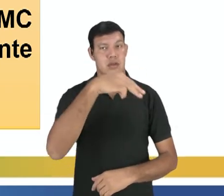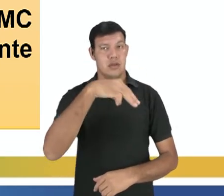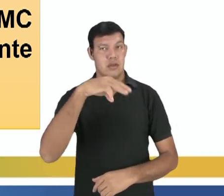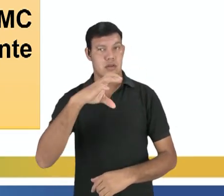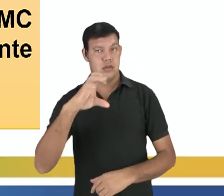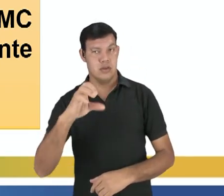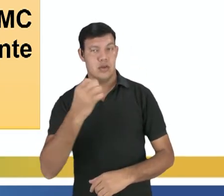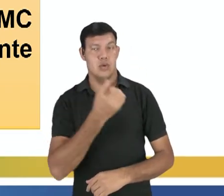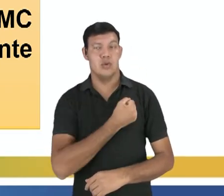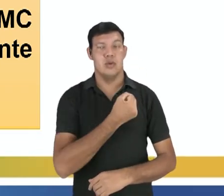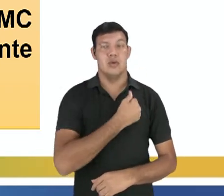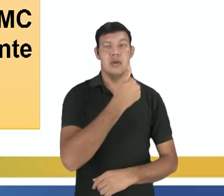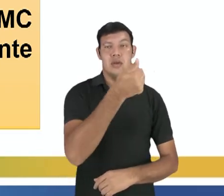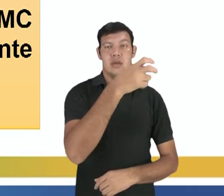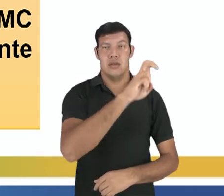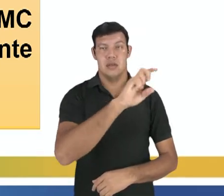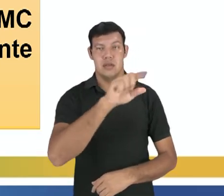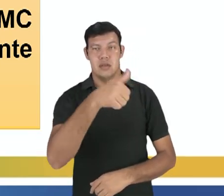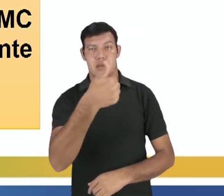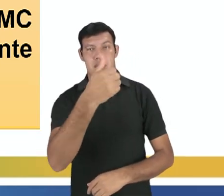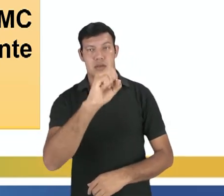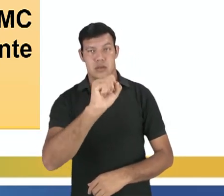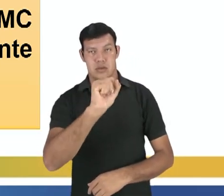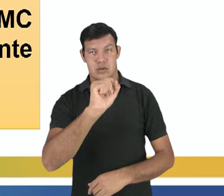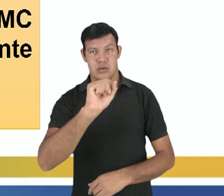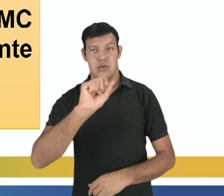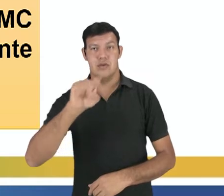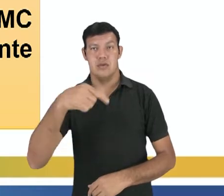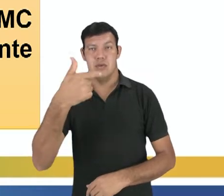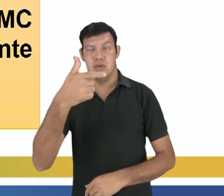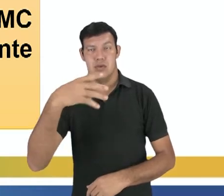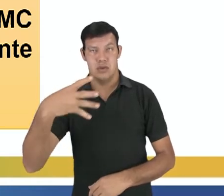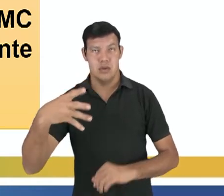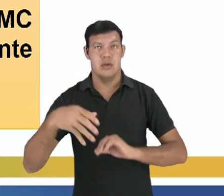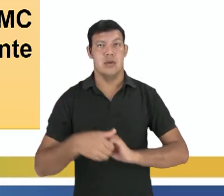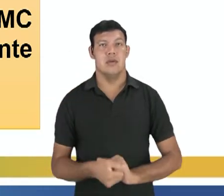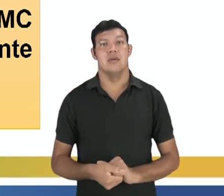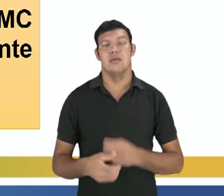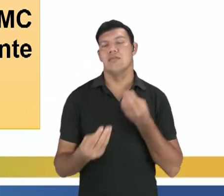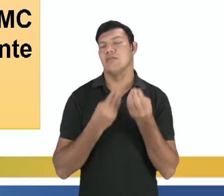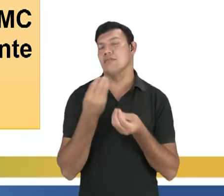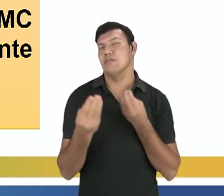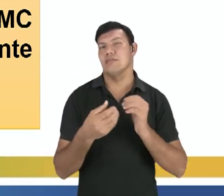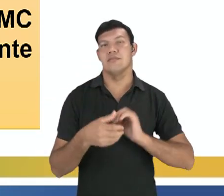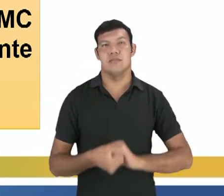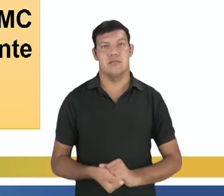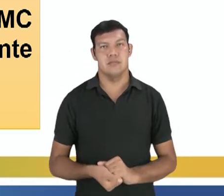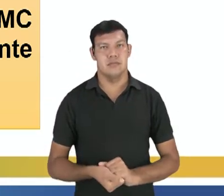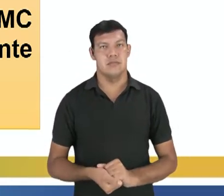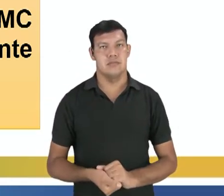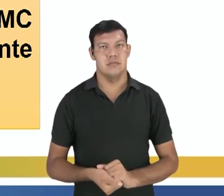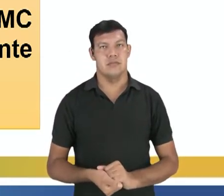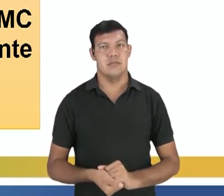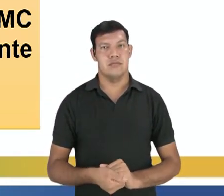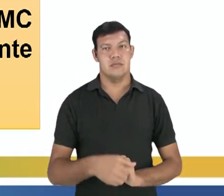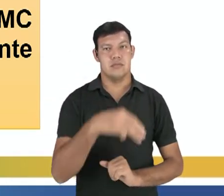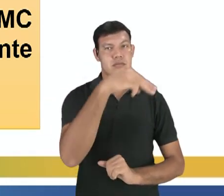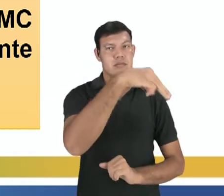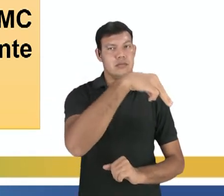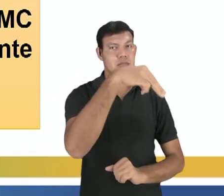18 e 24. Podemos escrever o MMC desses números da seguinte forma. Então, simplesmente eu escrevo